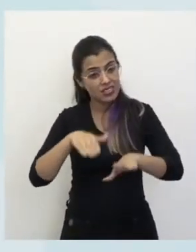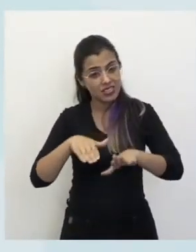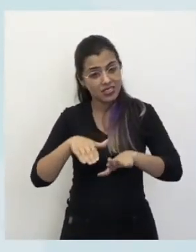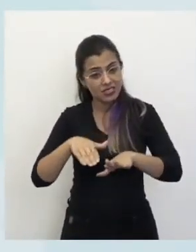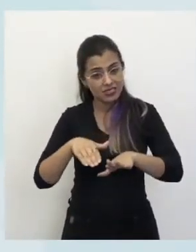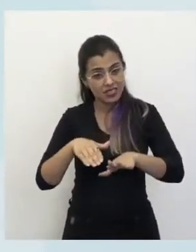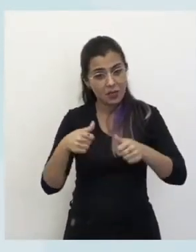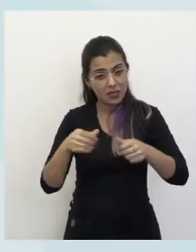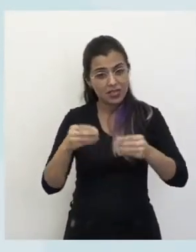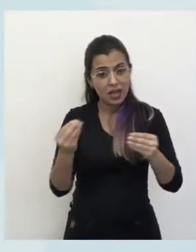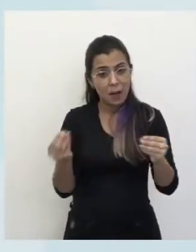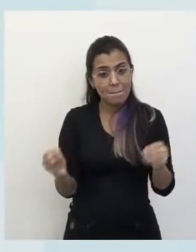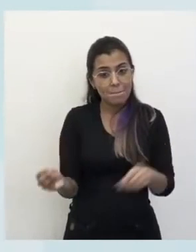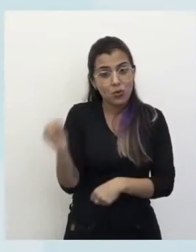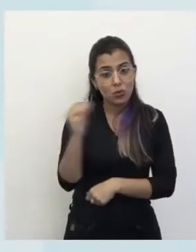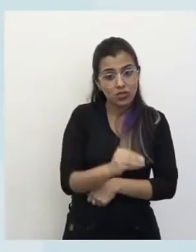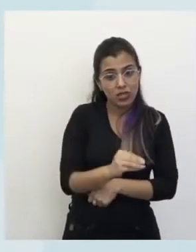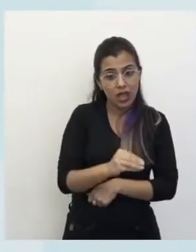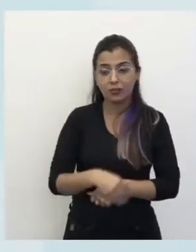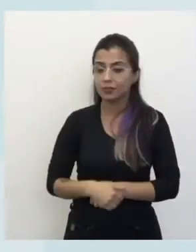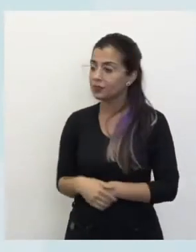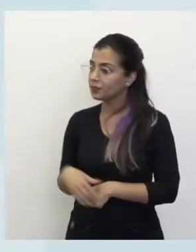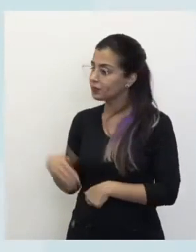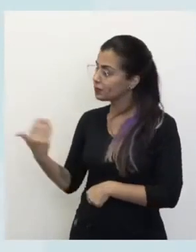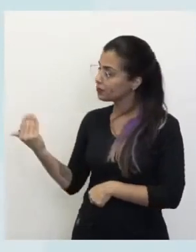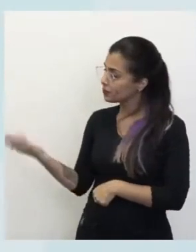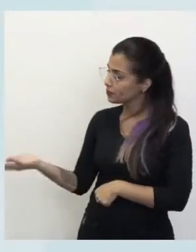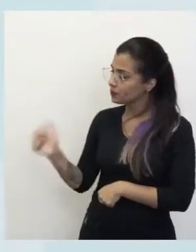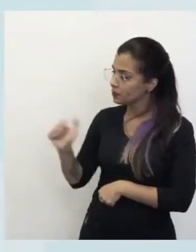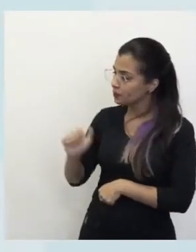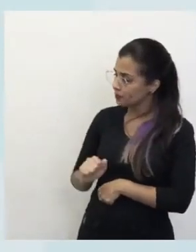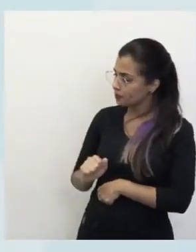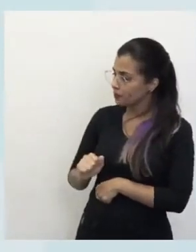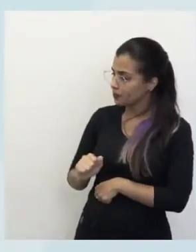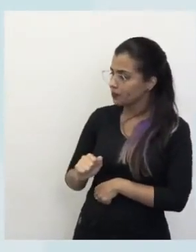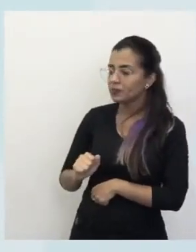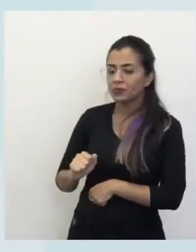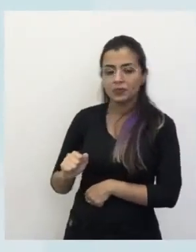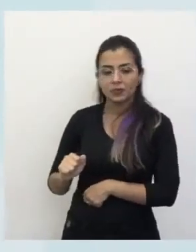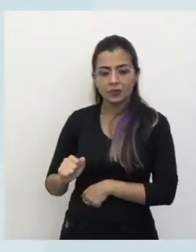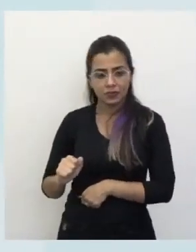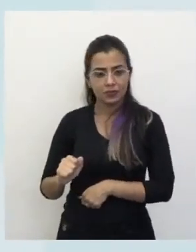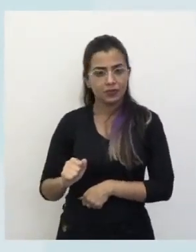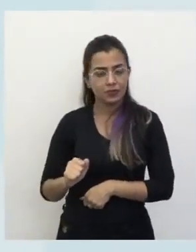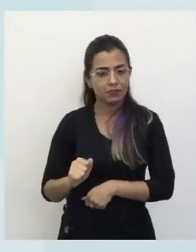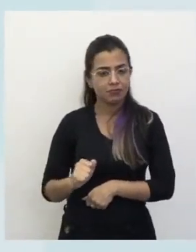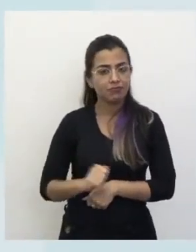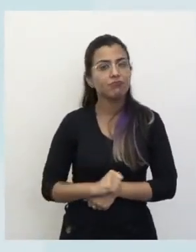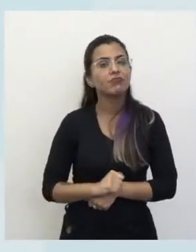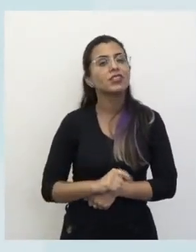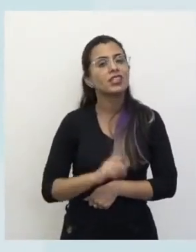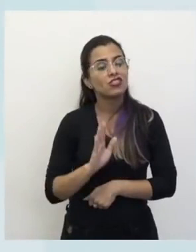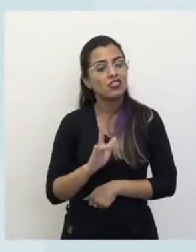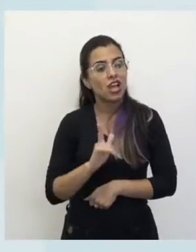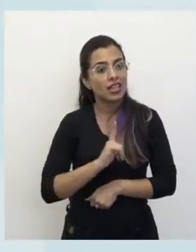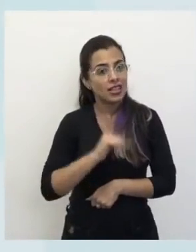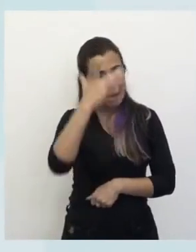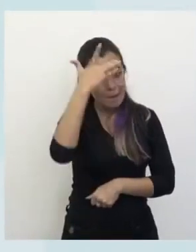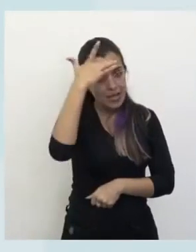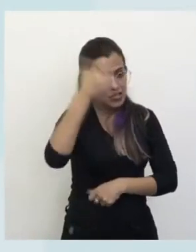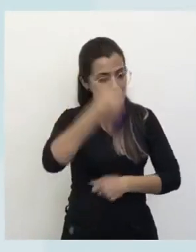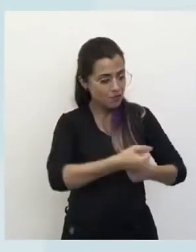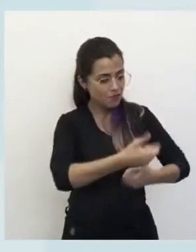esse quadro. A mudança dá-se duas ferramentas, educação cívica, transformação cultural. Olha, já tem gente tentando completar.